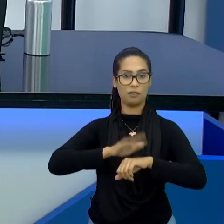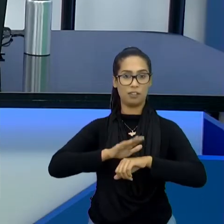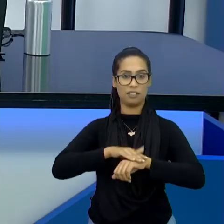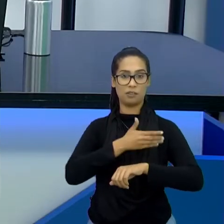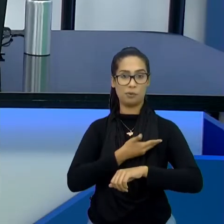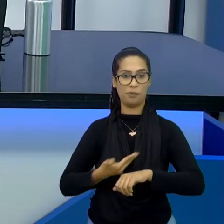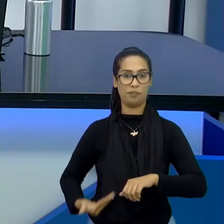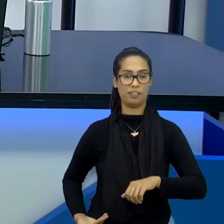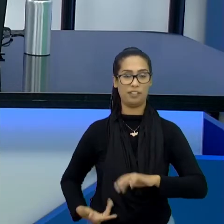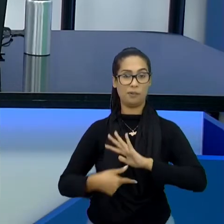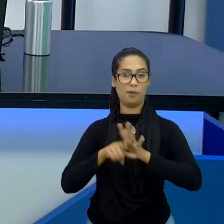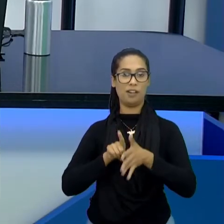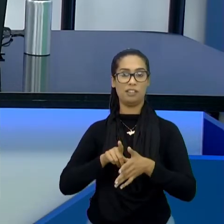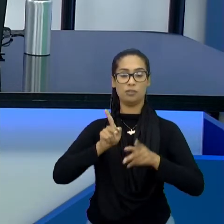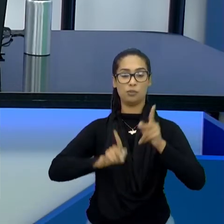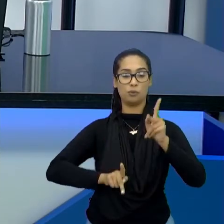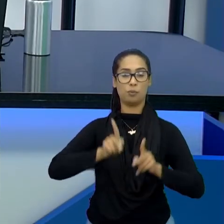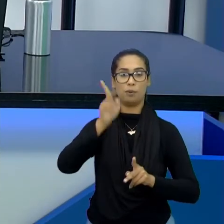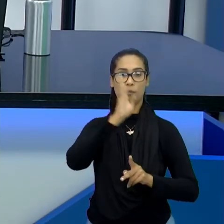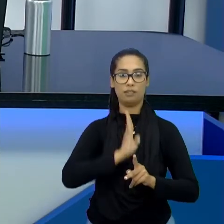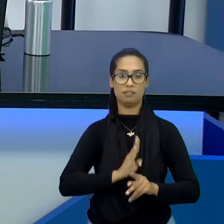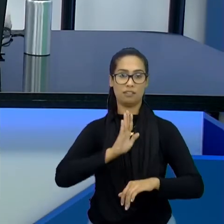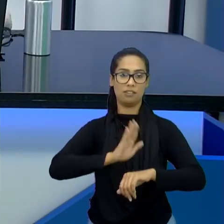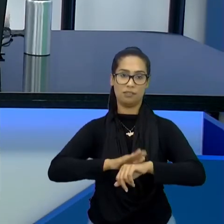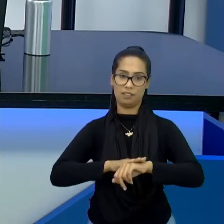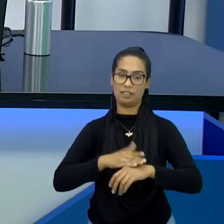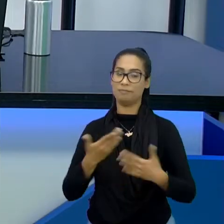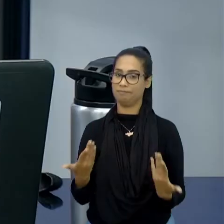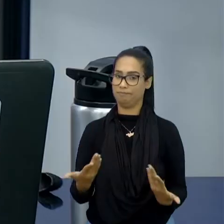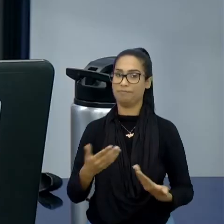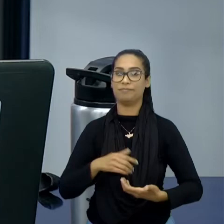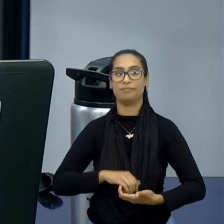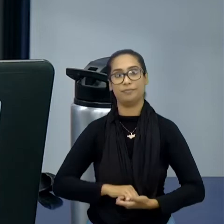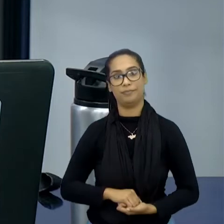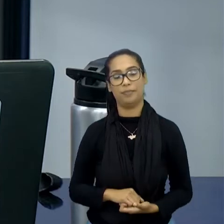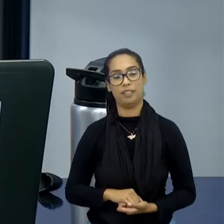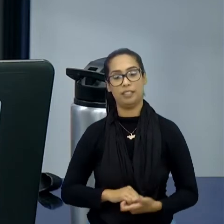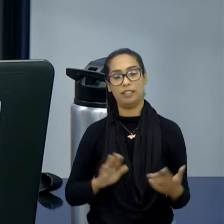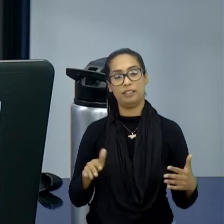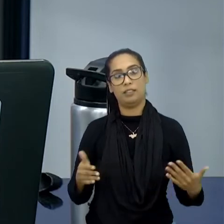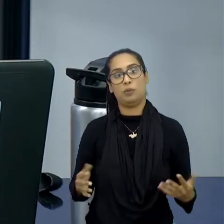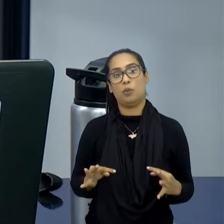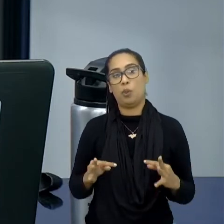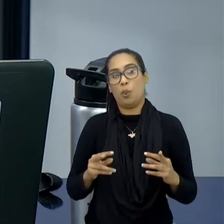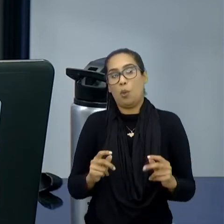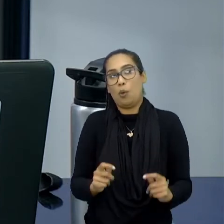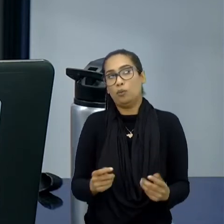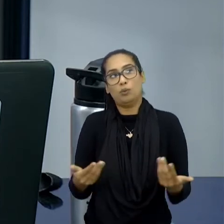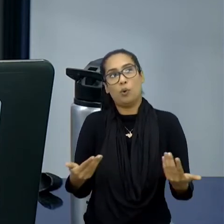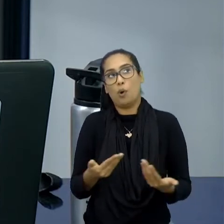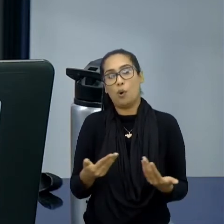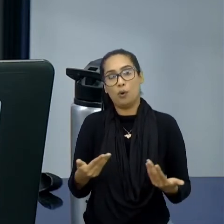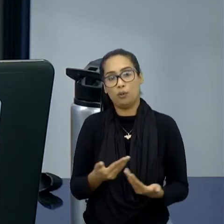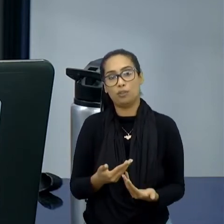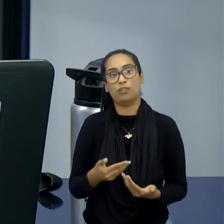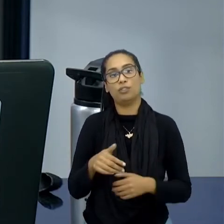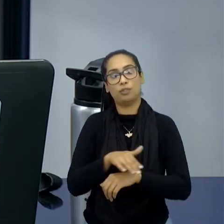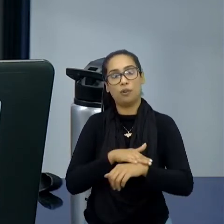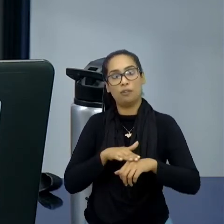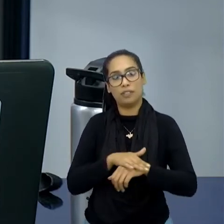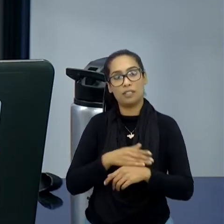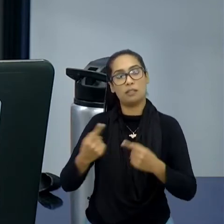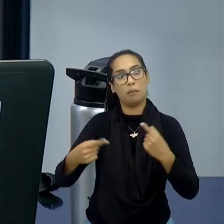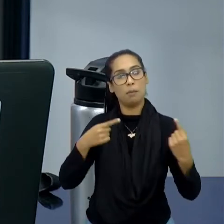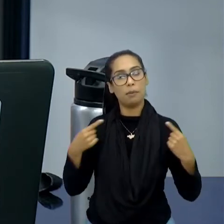reforma. É reforma. Perfeito. Nossa, perfeito. Que interessante. Então, tudo isso que a gente está conversando aqui, pessoal, a gente